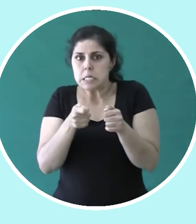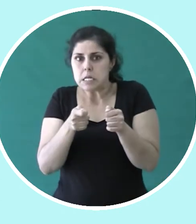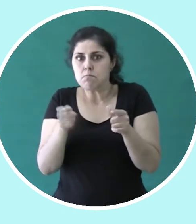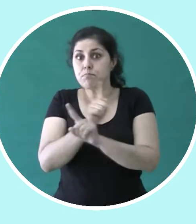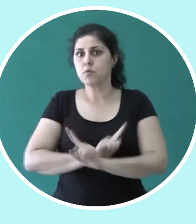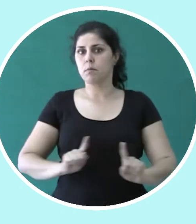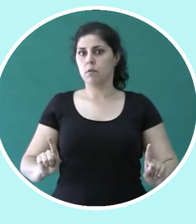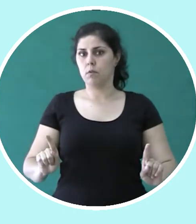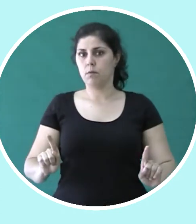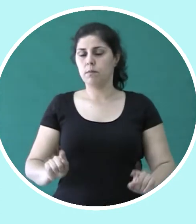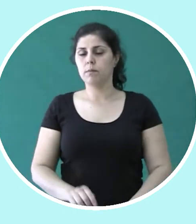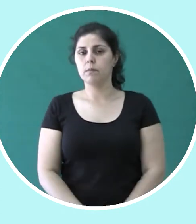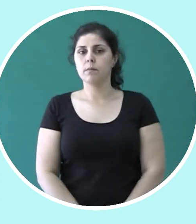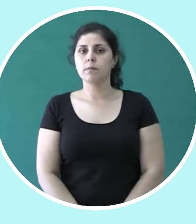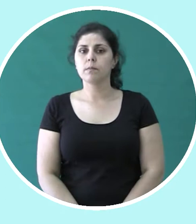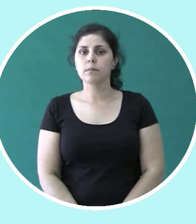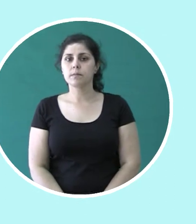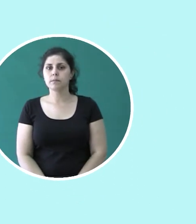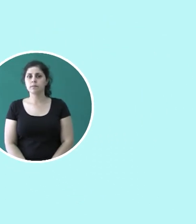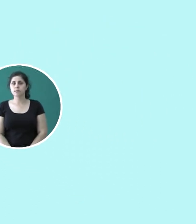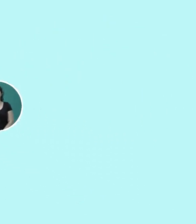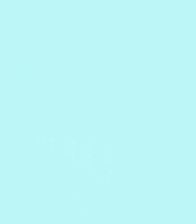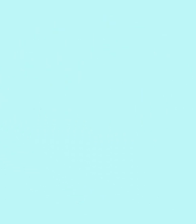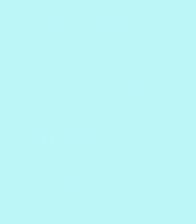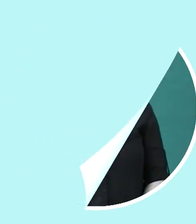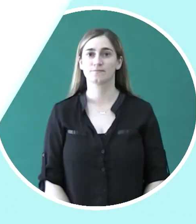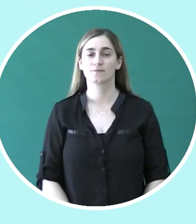televisão nem jogar videojogos.